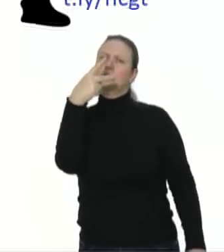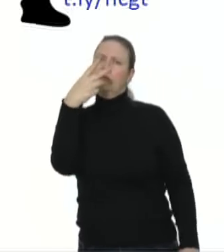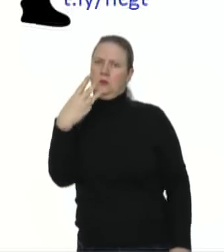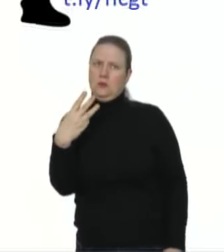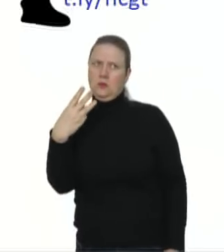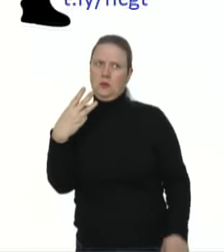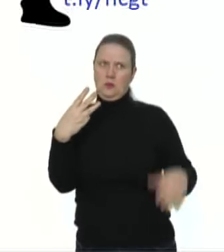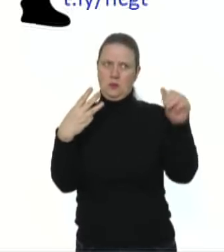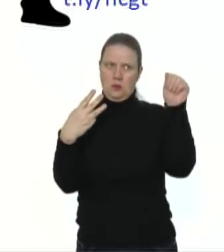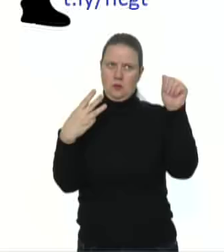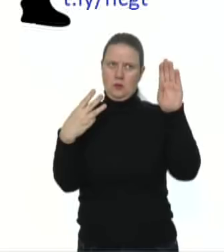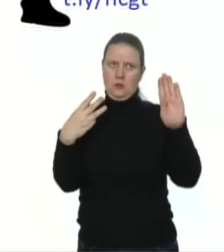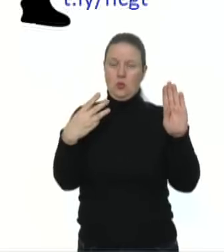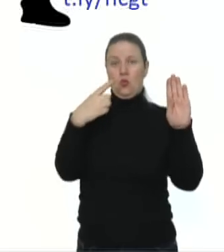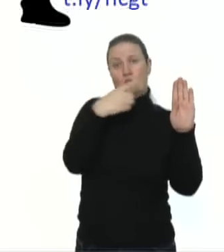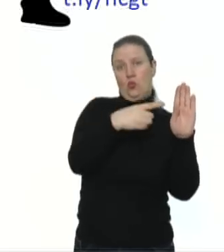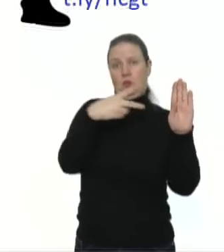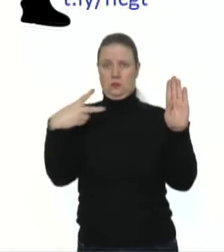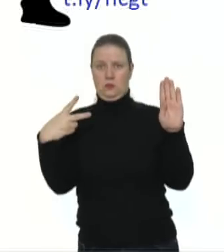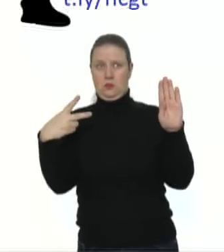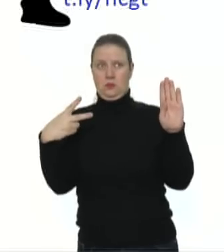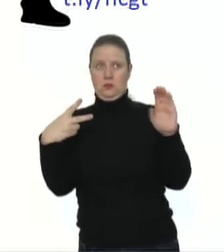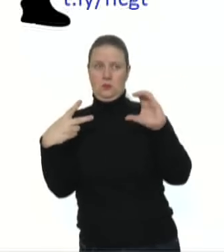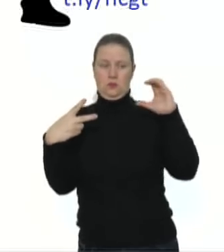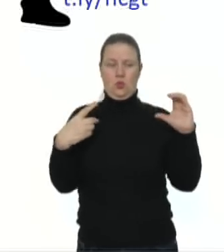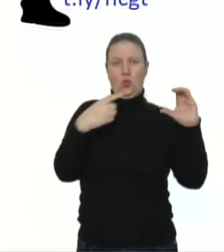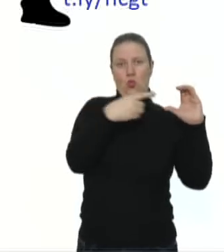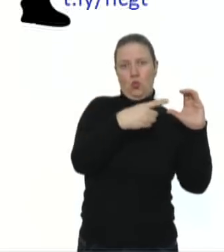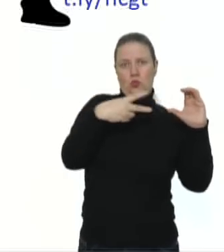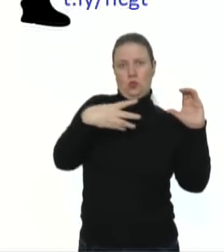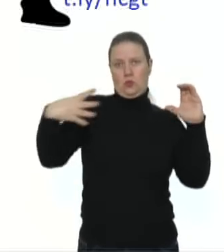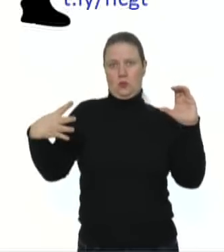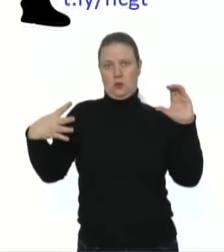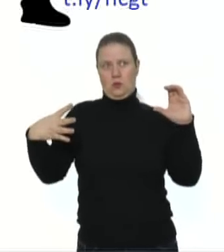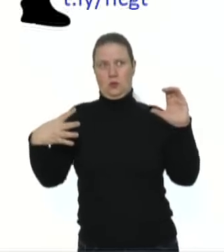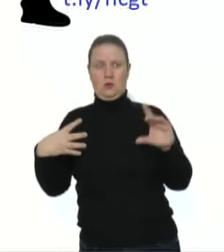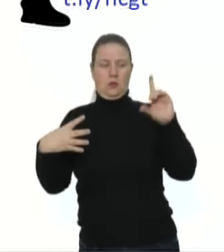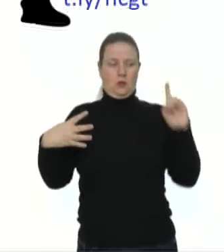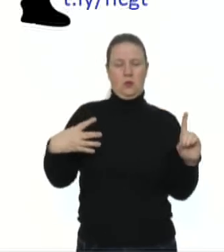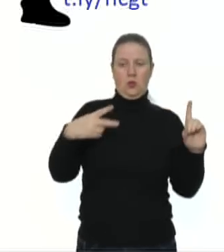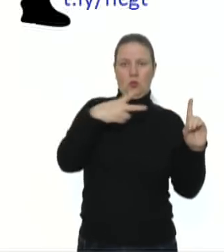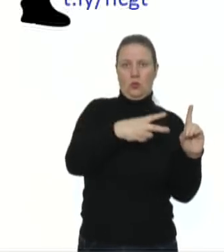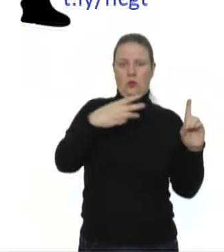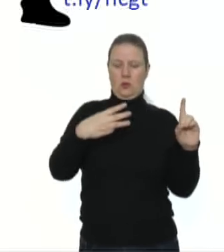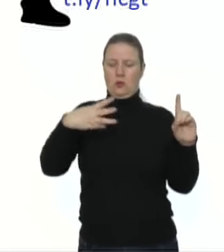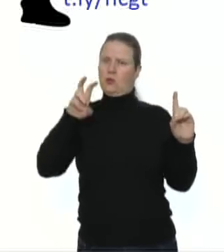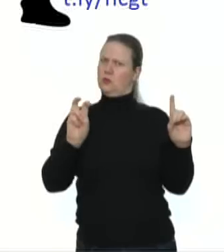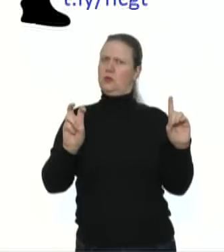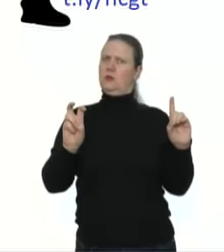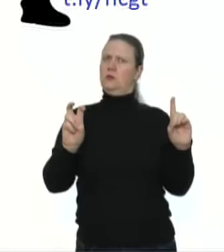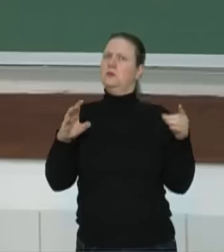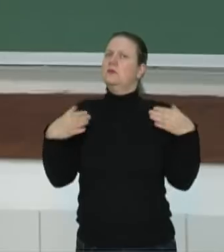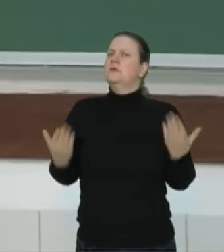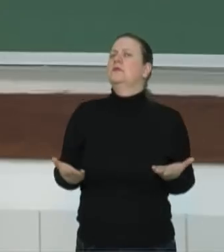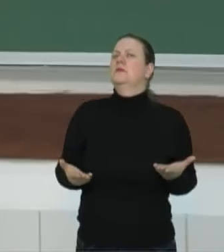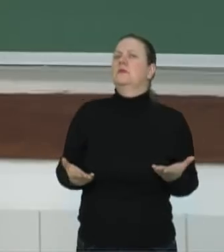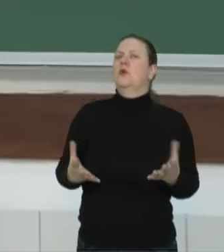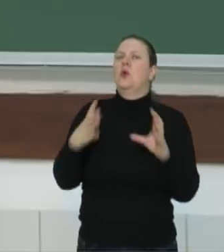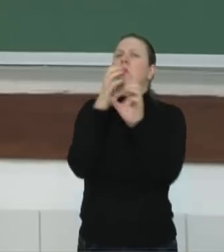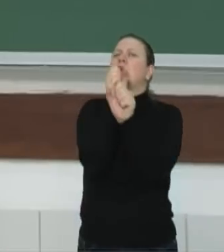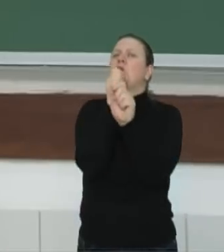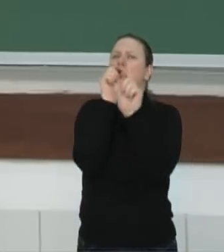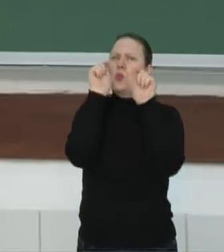3? 1 ou 2? 1, 2 ou 4? 2, 3 ou 5? Quanto